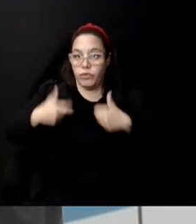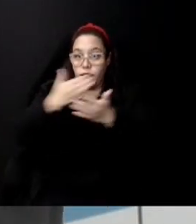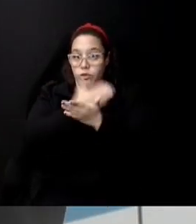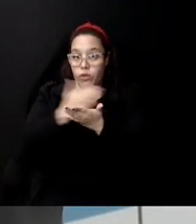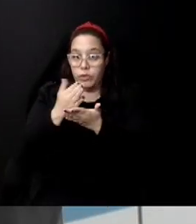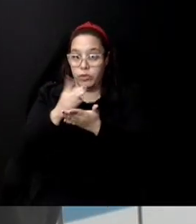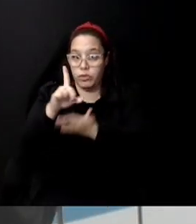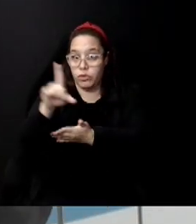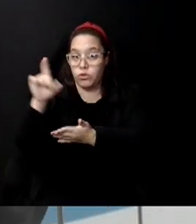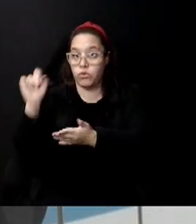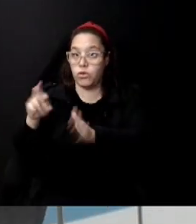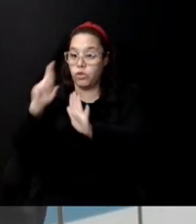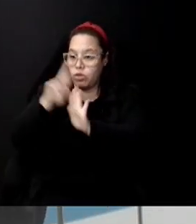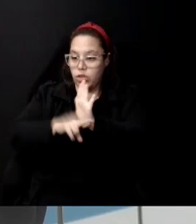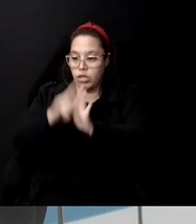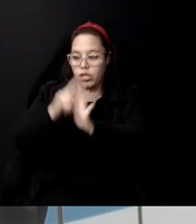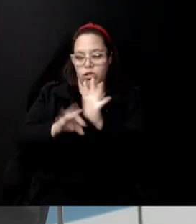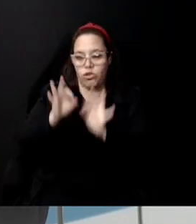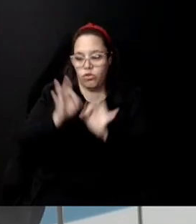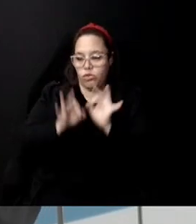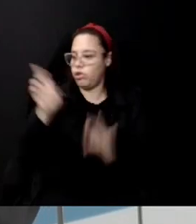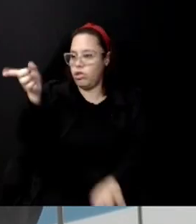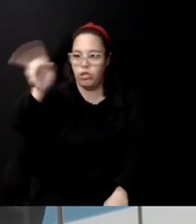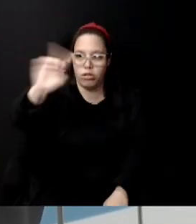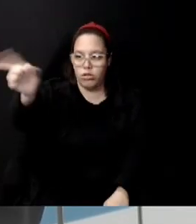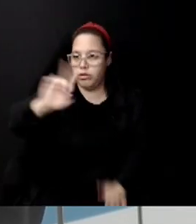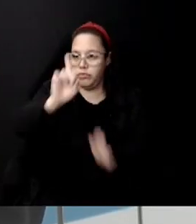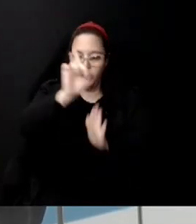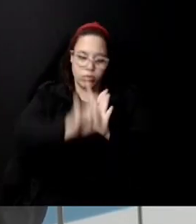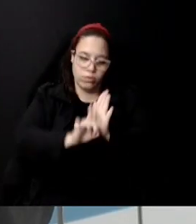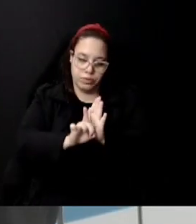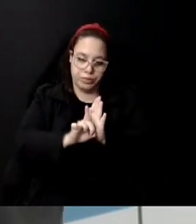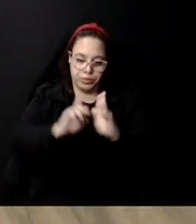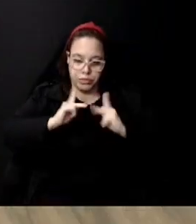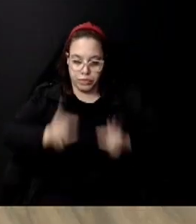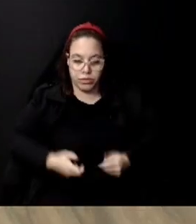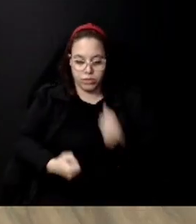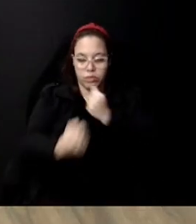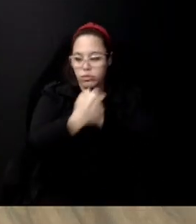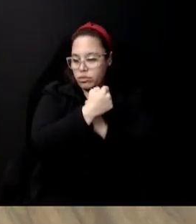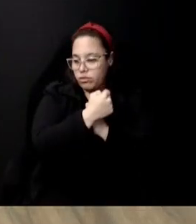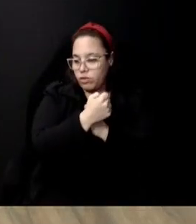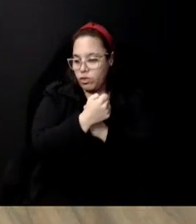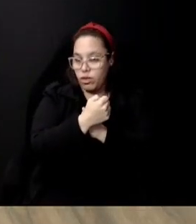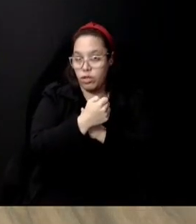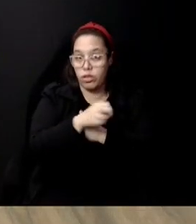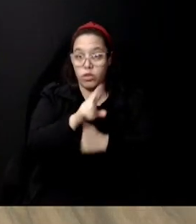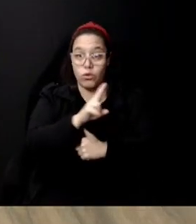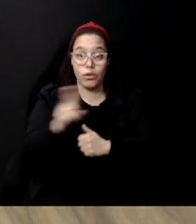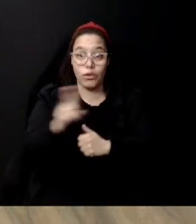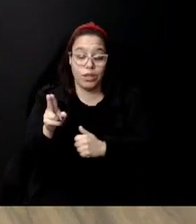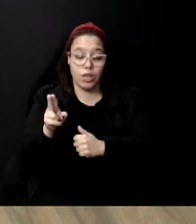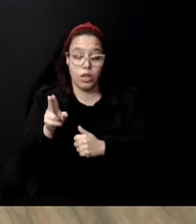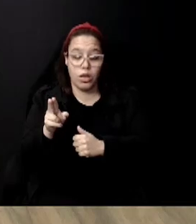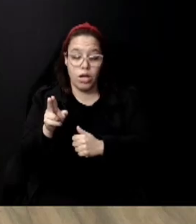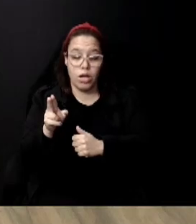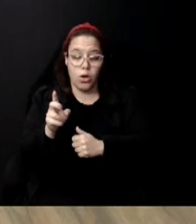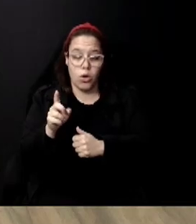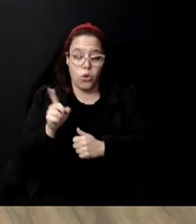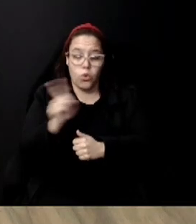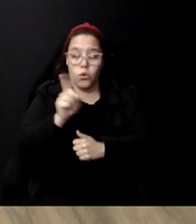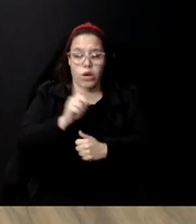regras jurídicas. Não. O direito internacional humanitário vai proteger os não combatentes. Quais são os não